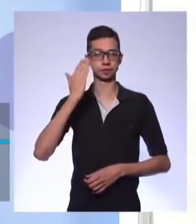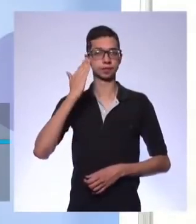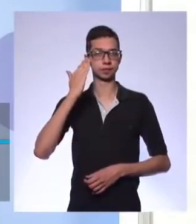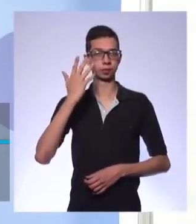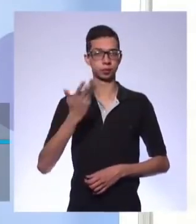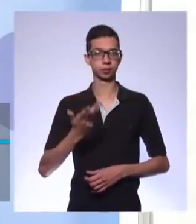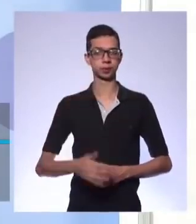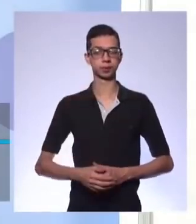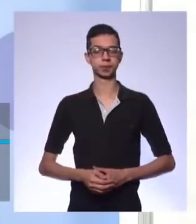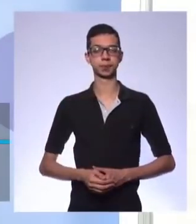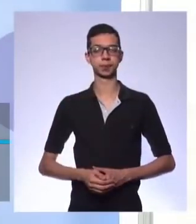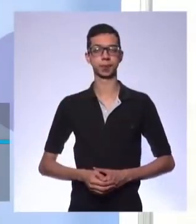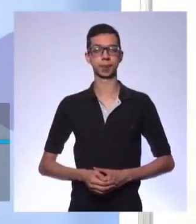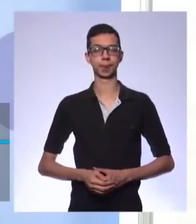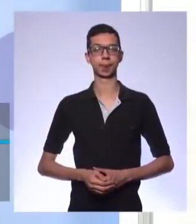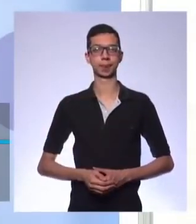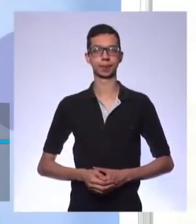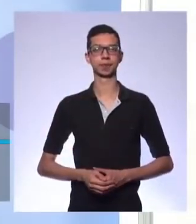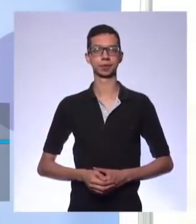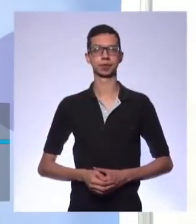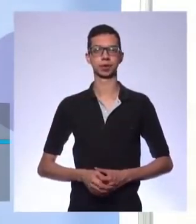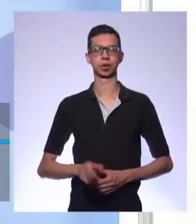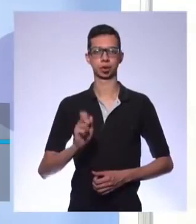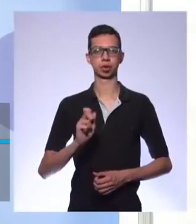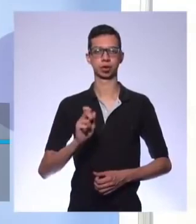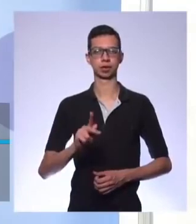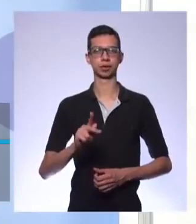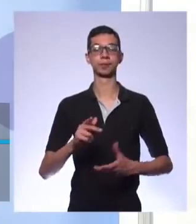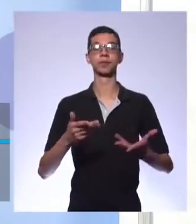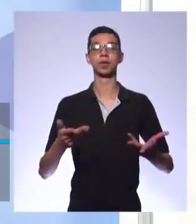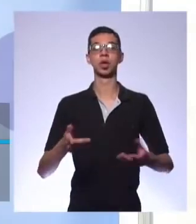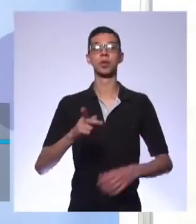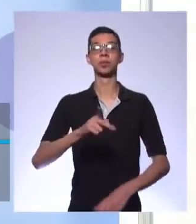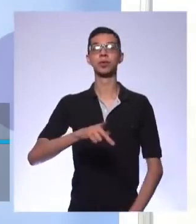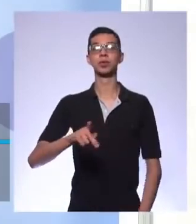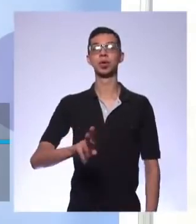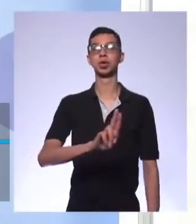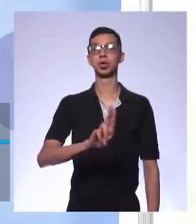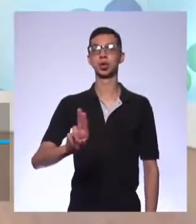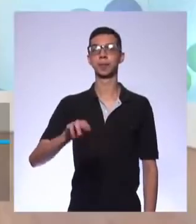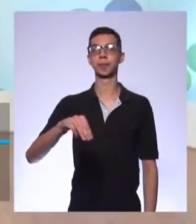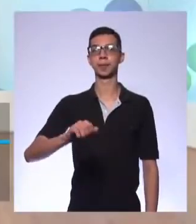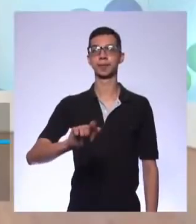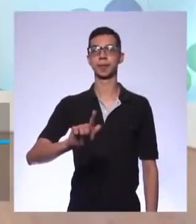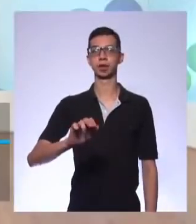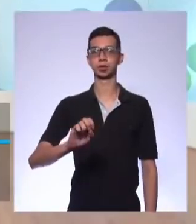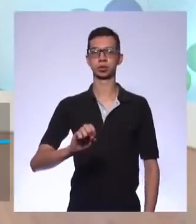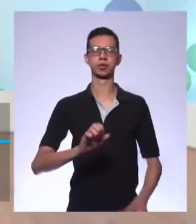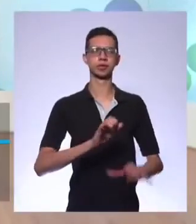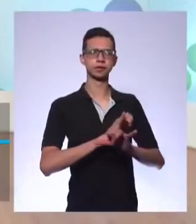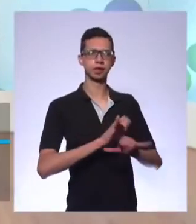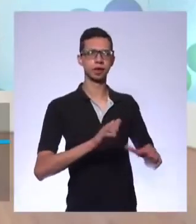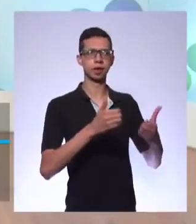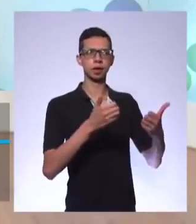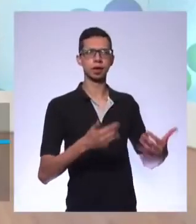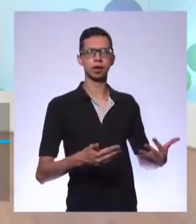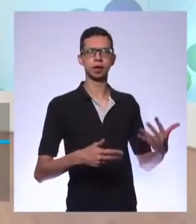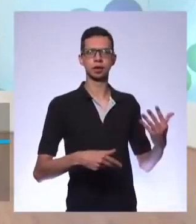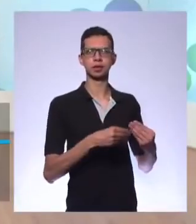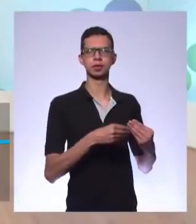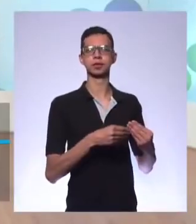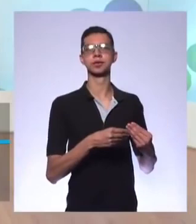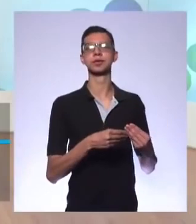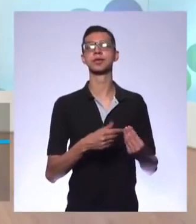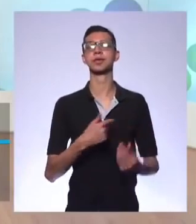está entregando para você. Tá bom? E aí o professor Magno acho que quer falar mais alguma coisa aí. Não, eu achei engraçado aqui que o